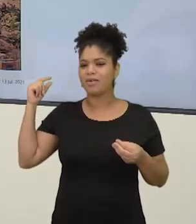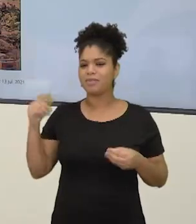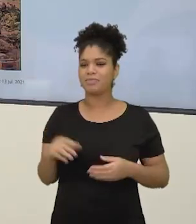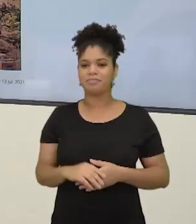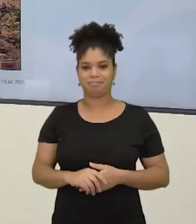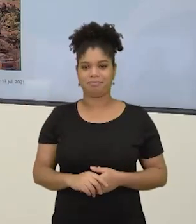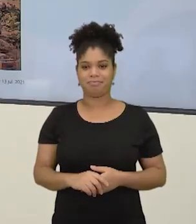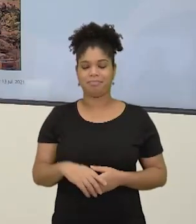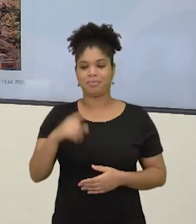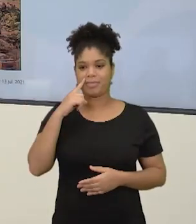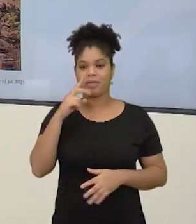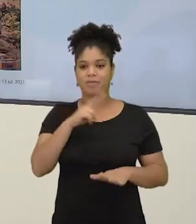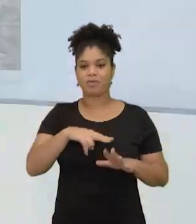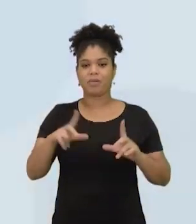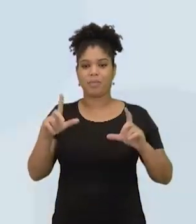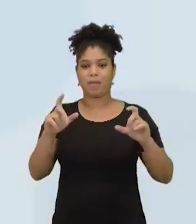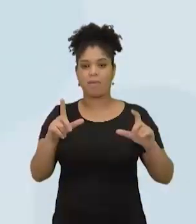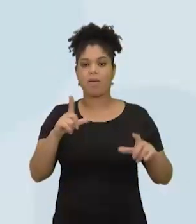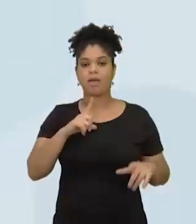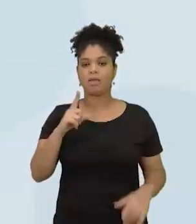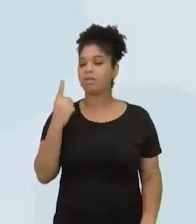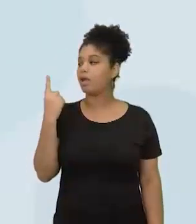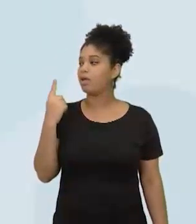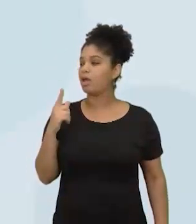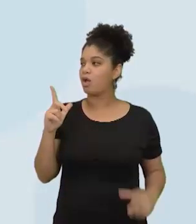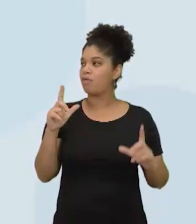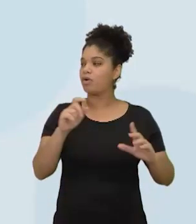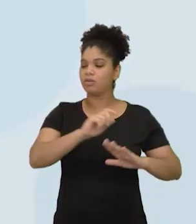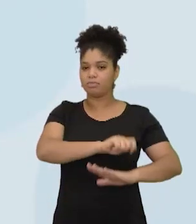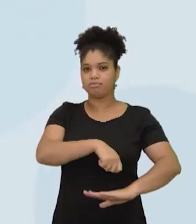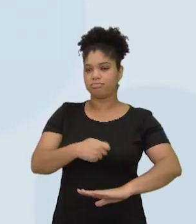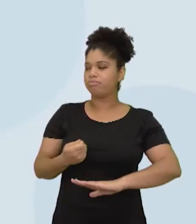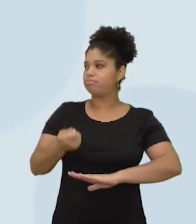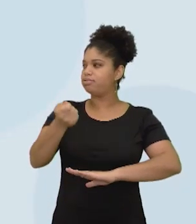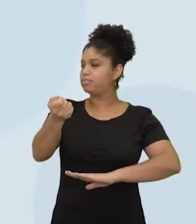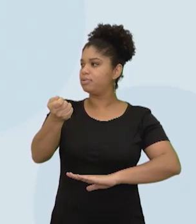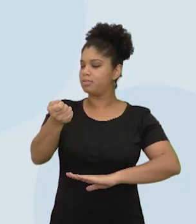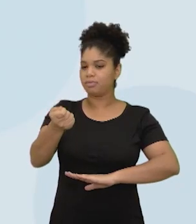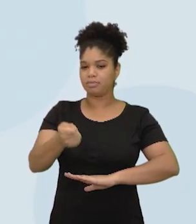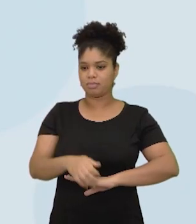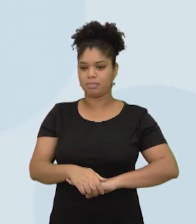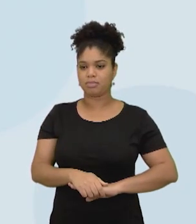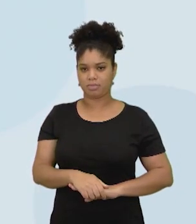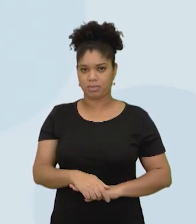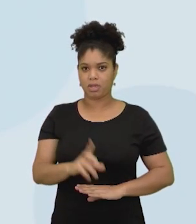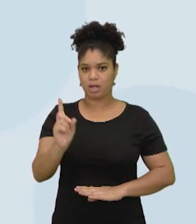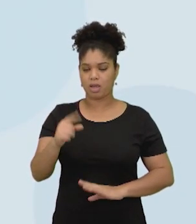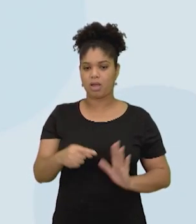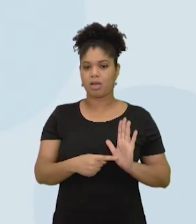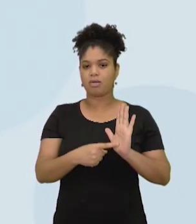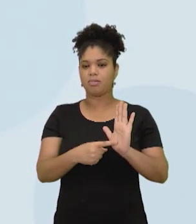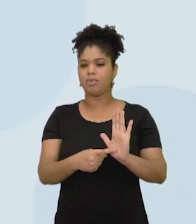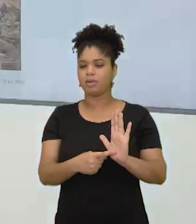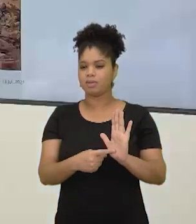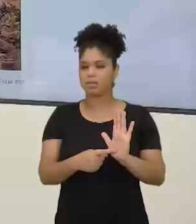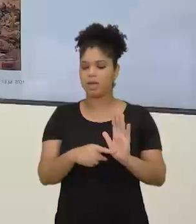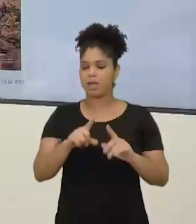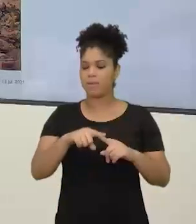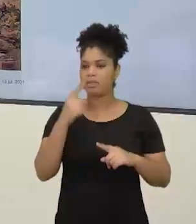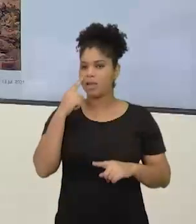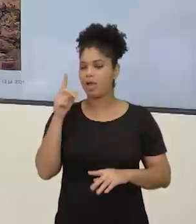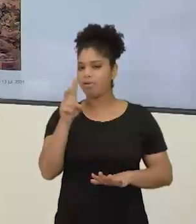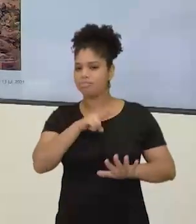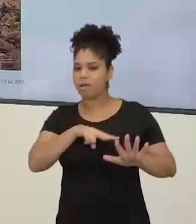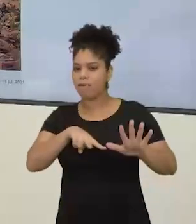só, Independência ou Morte, né? Também conhecido como Grito do Ipiranga. Ou seja, é claro que não foi assim, é que uma representação, mas a gente pensa, olha, uma